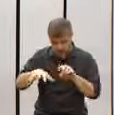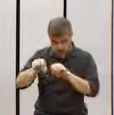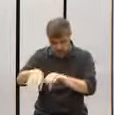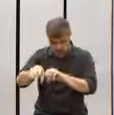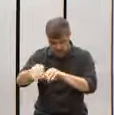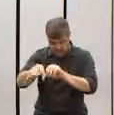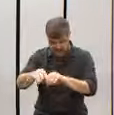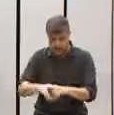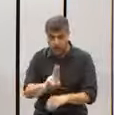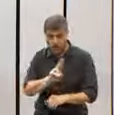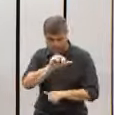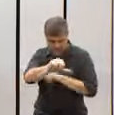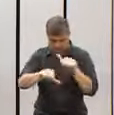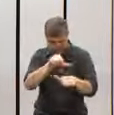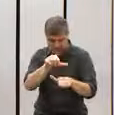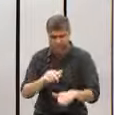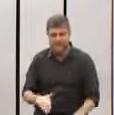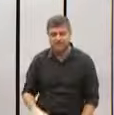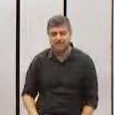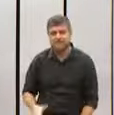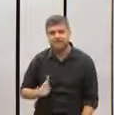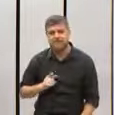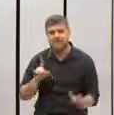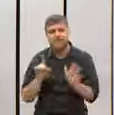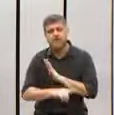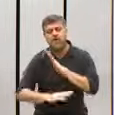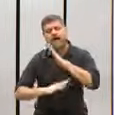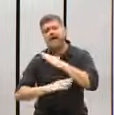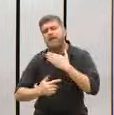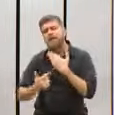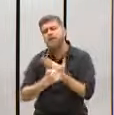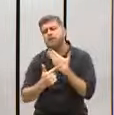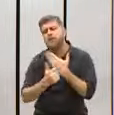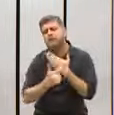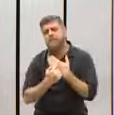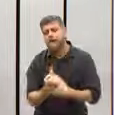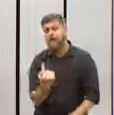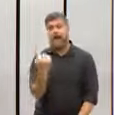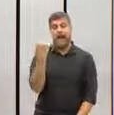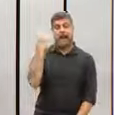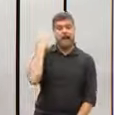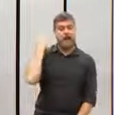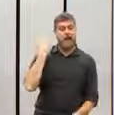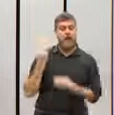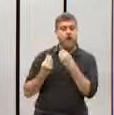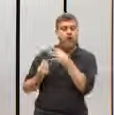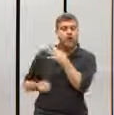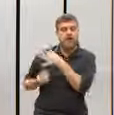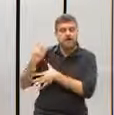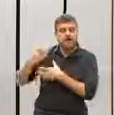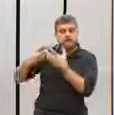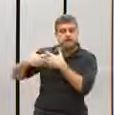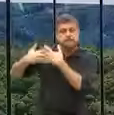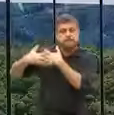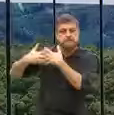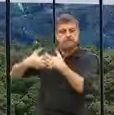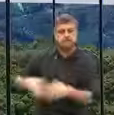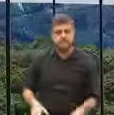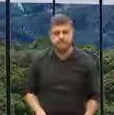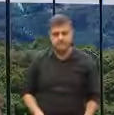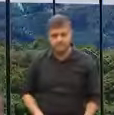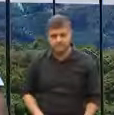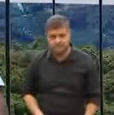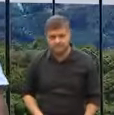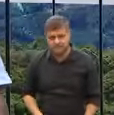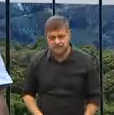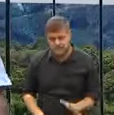educação infantil. Eu queria que o senhor falasse do papel da Câmara e como foi, naquele momento, tentar intermediar essa situação. Sem